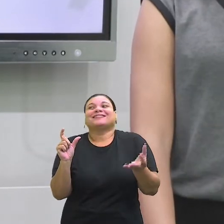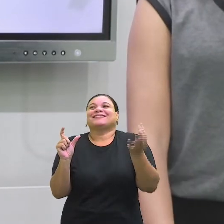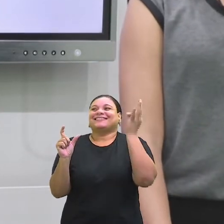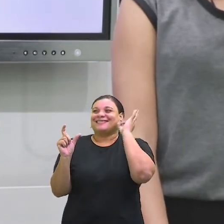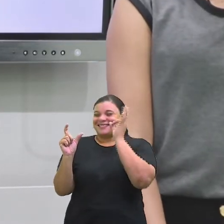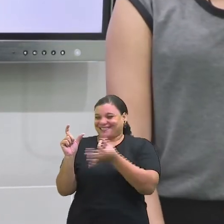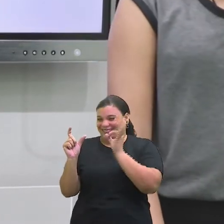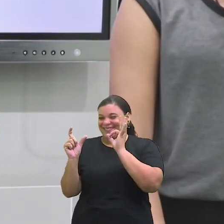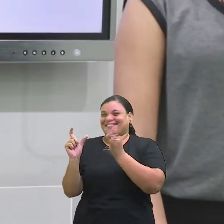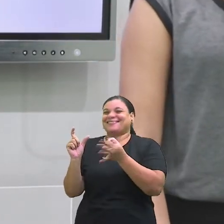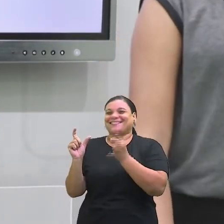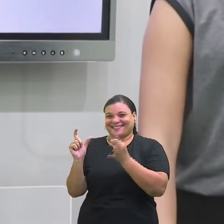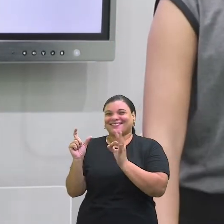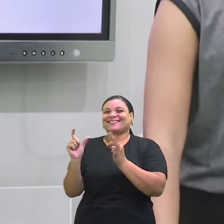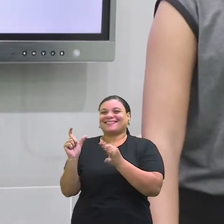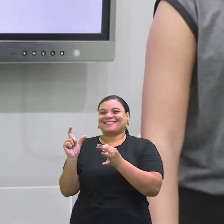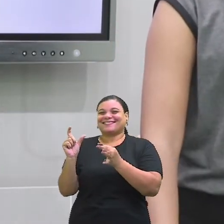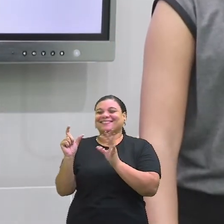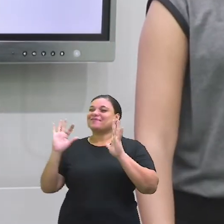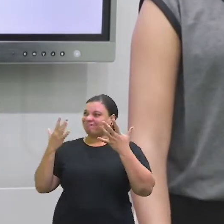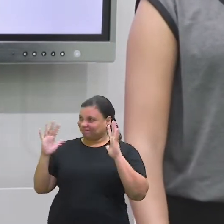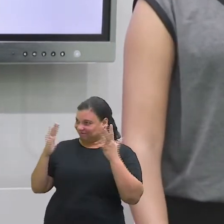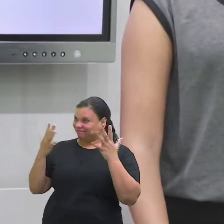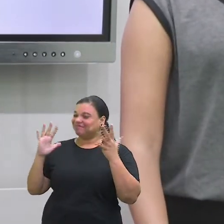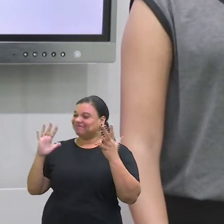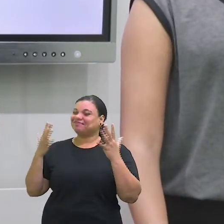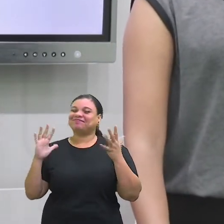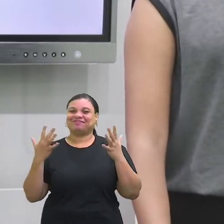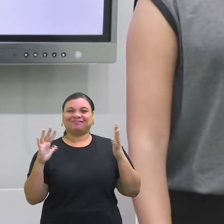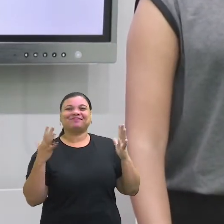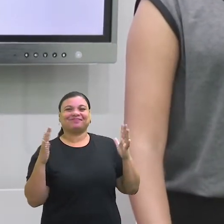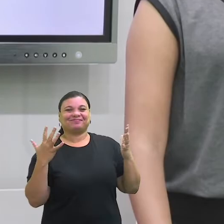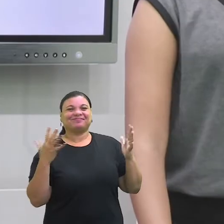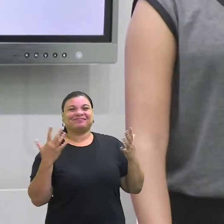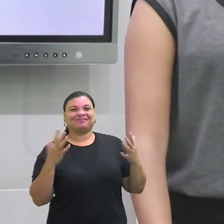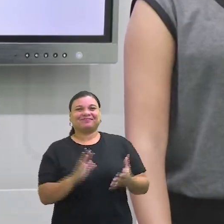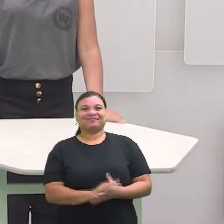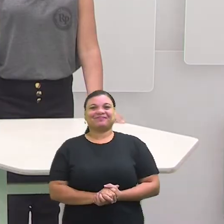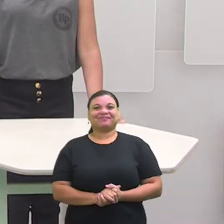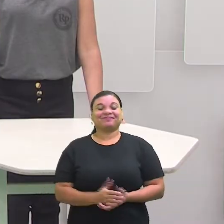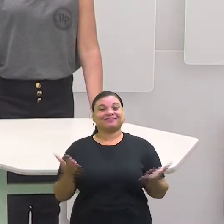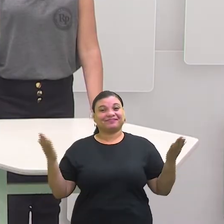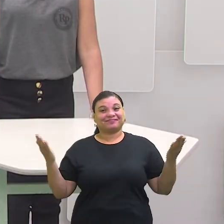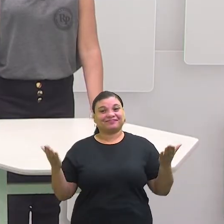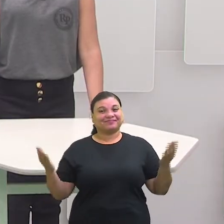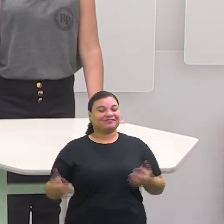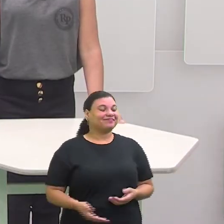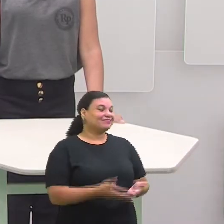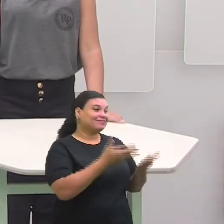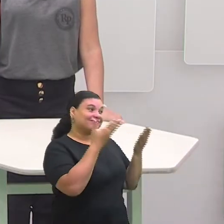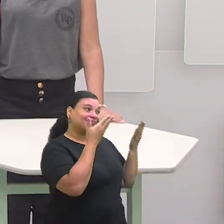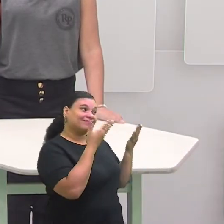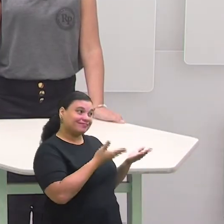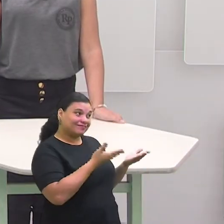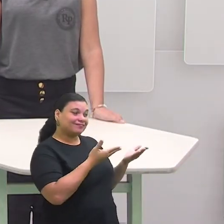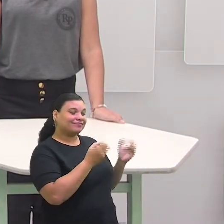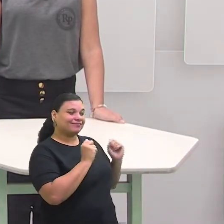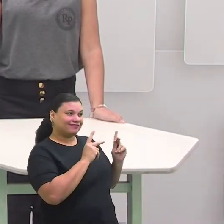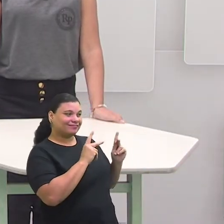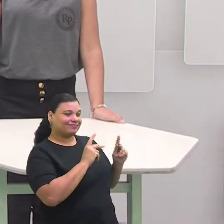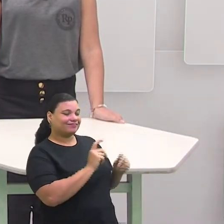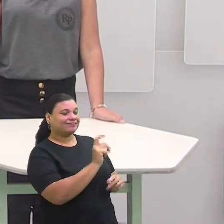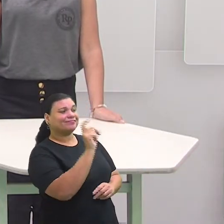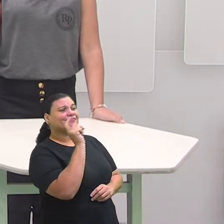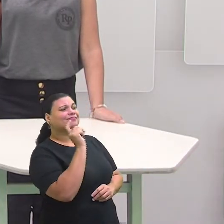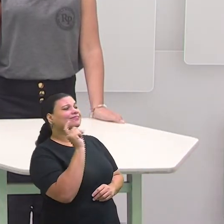correta. É isso aí. Parabéns. É isso aí. Agora é sua vez, Pedro. E a